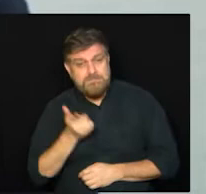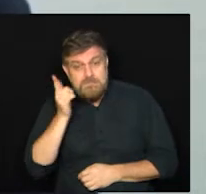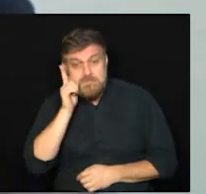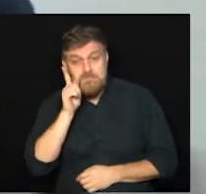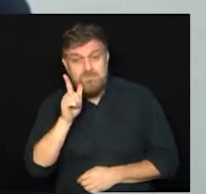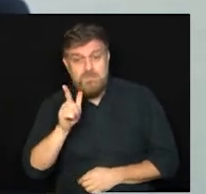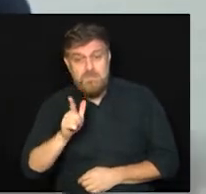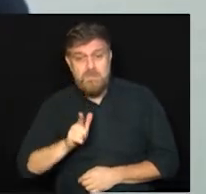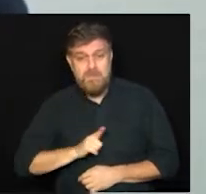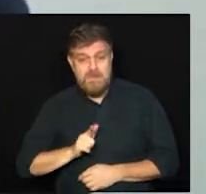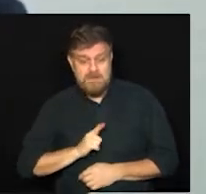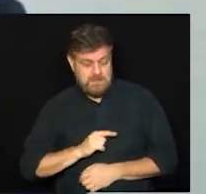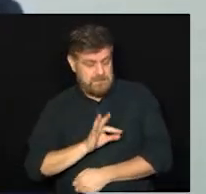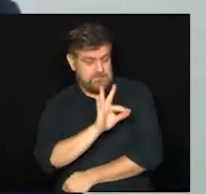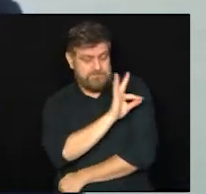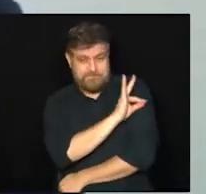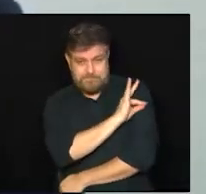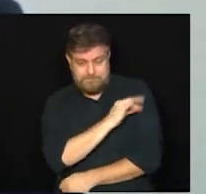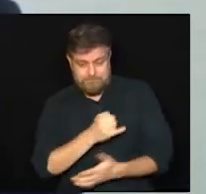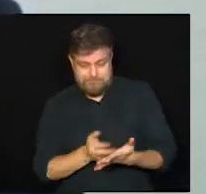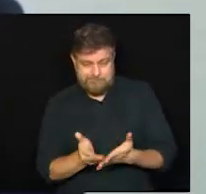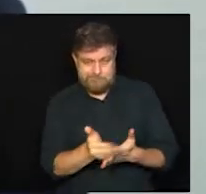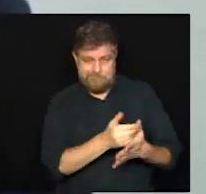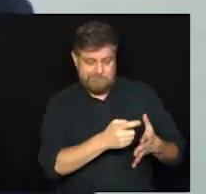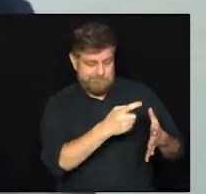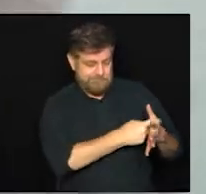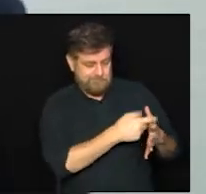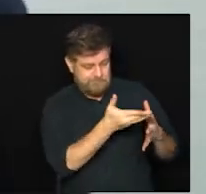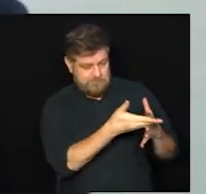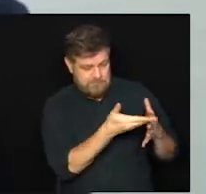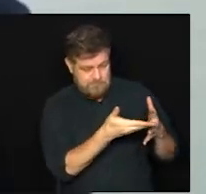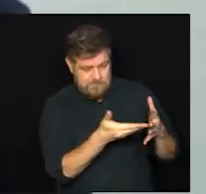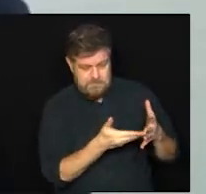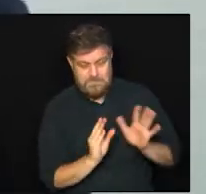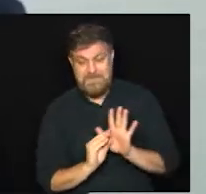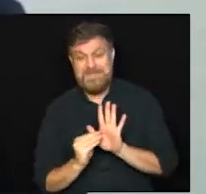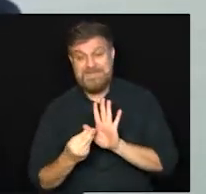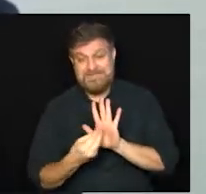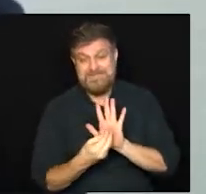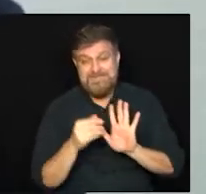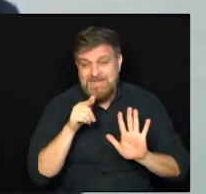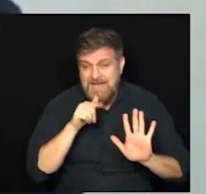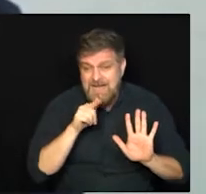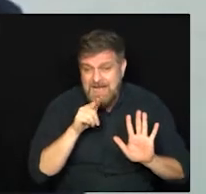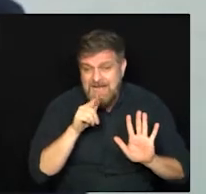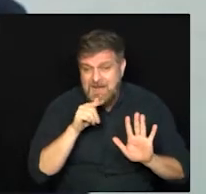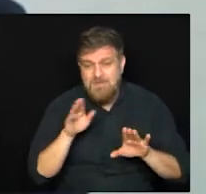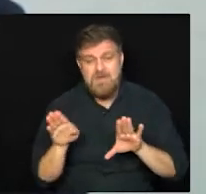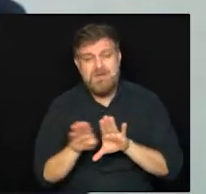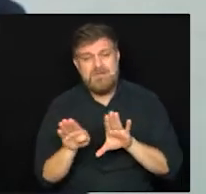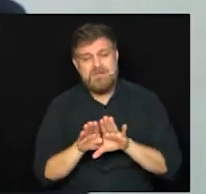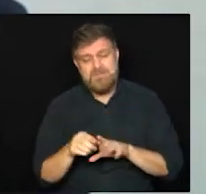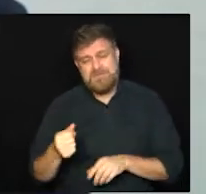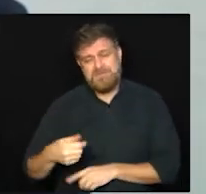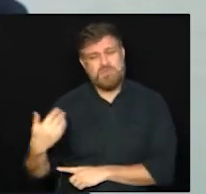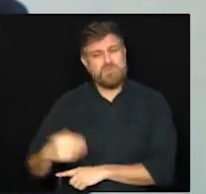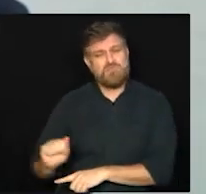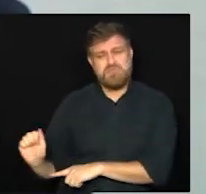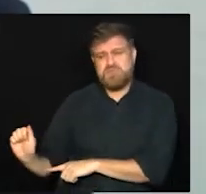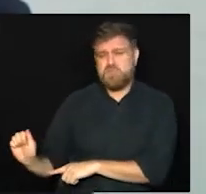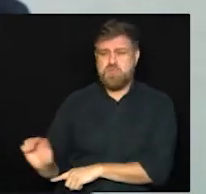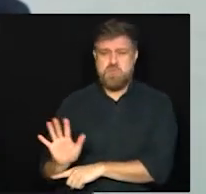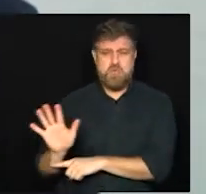essas flexibilizações, né, no caso aqui, Sanasa, e muito importante, que isso é um custo muito relevante para o